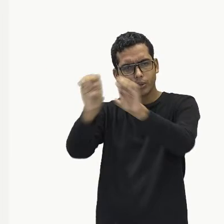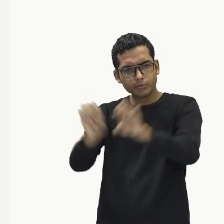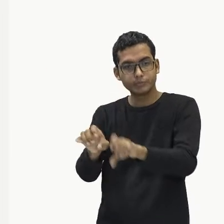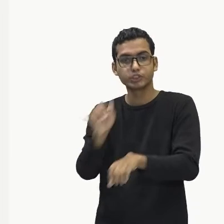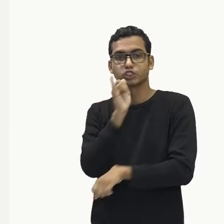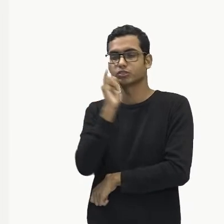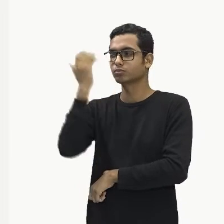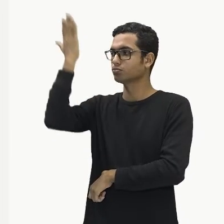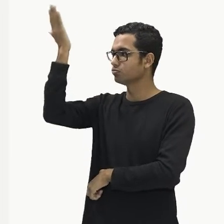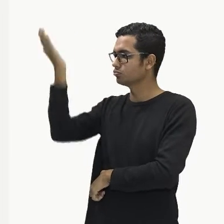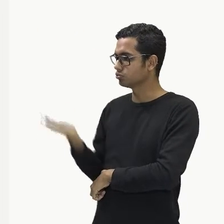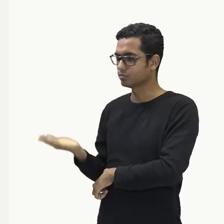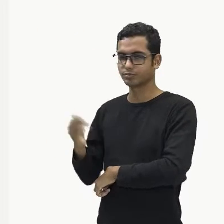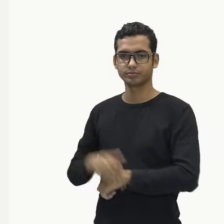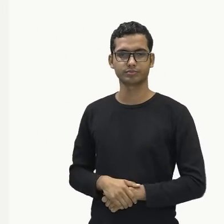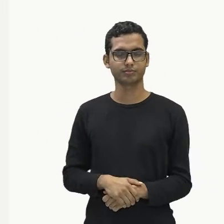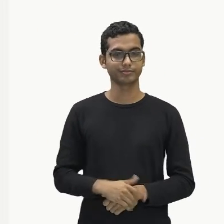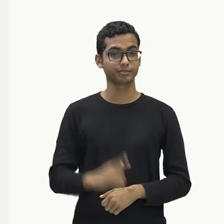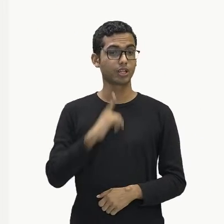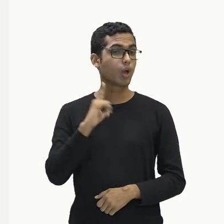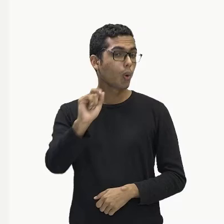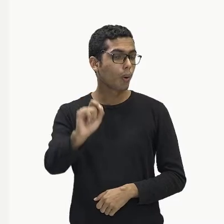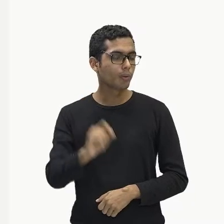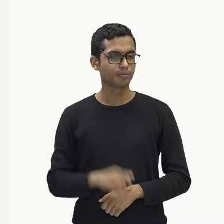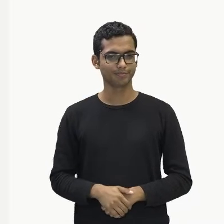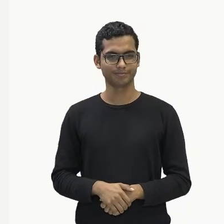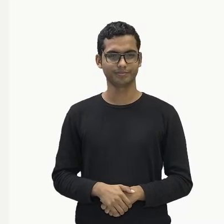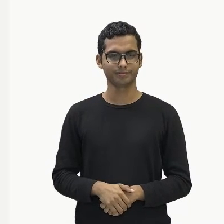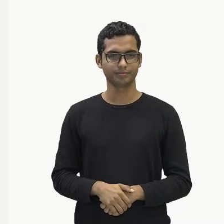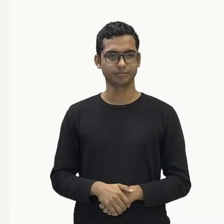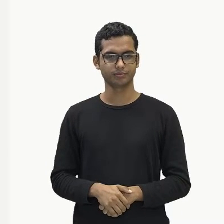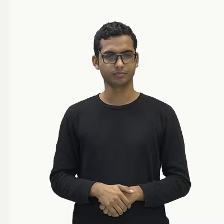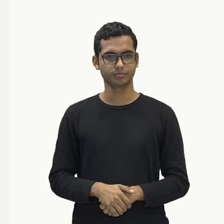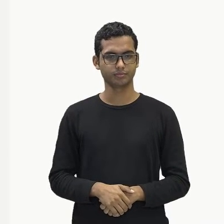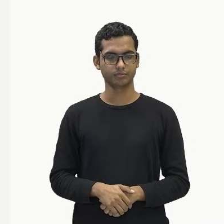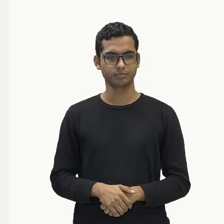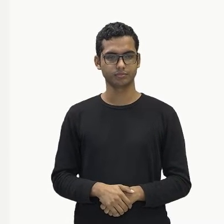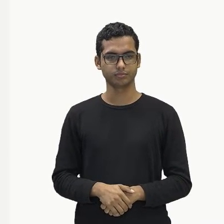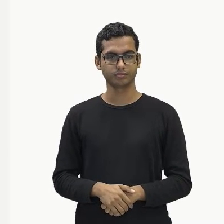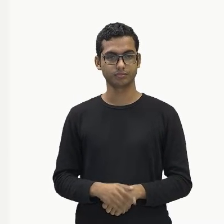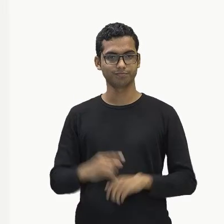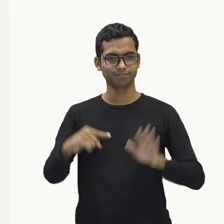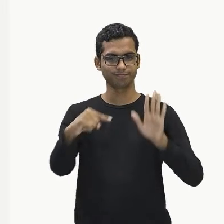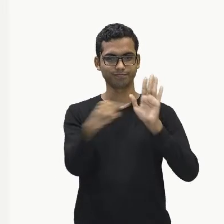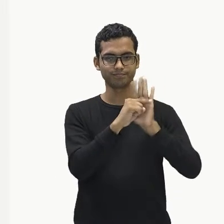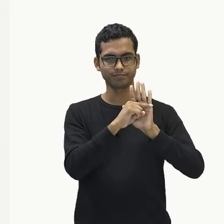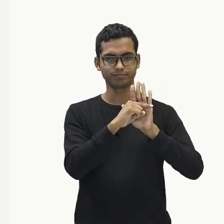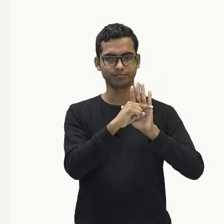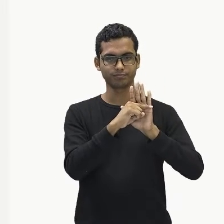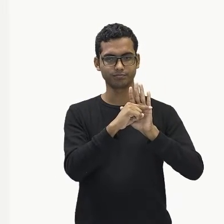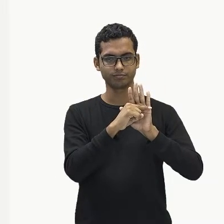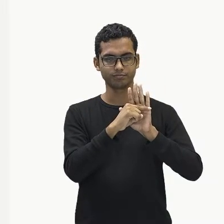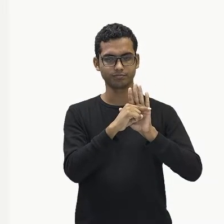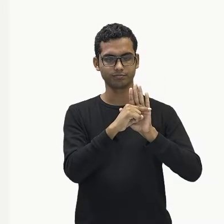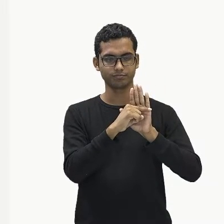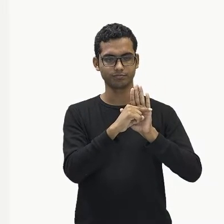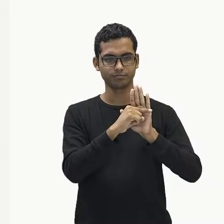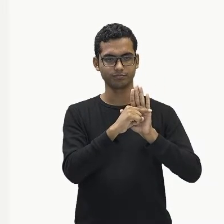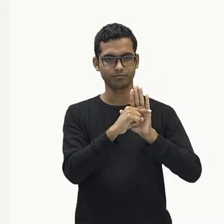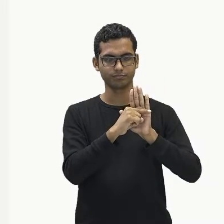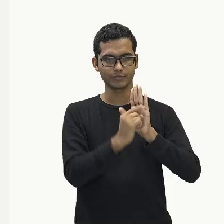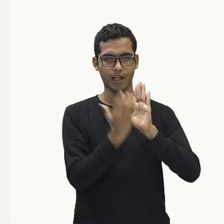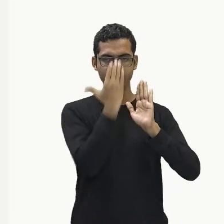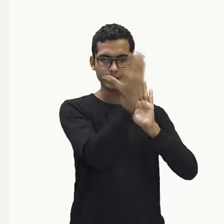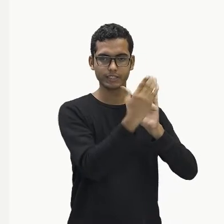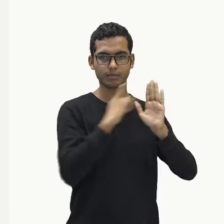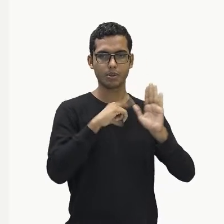exemplos que aparecem? Todos eles possuem o quê? O sinal de menos na frente, ok? Mas